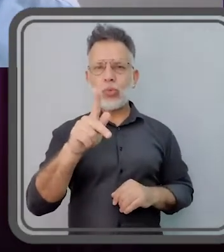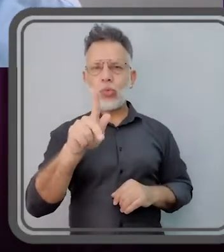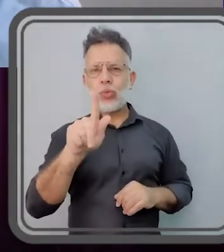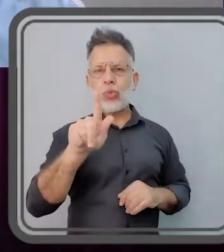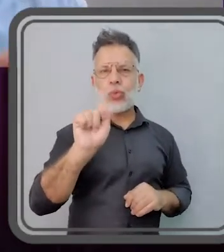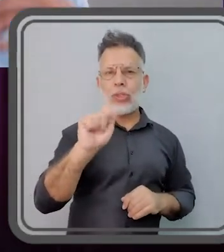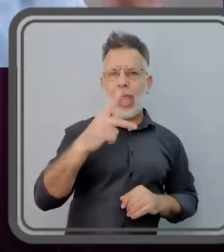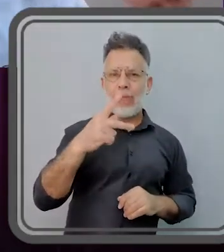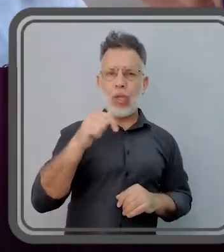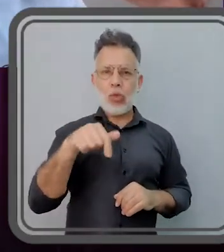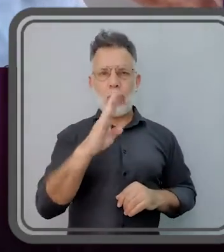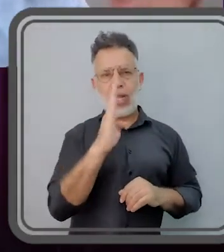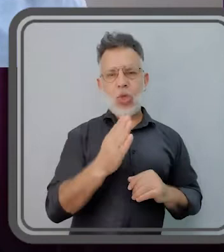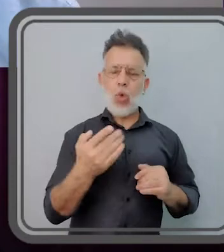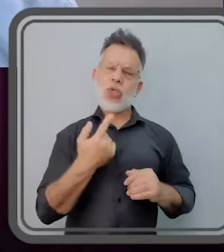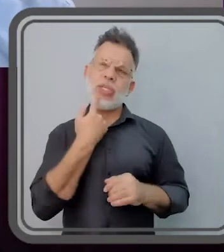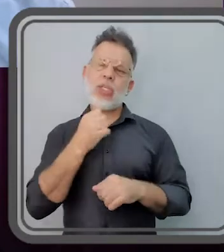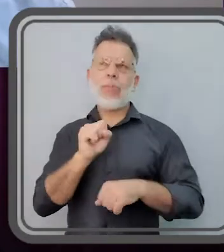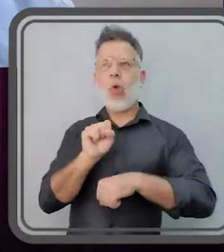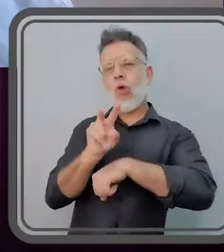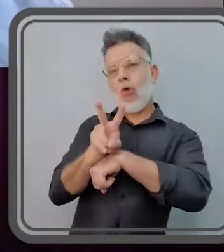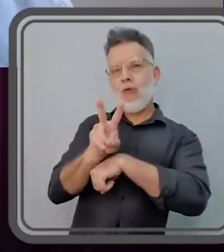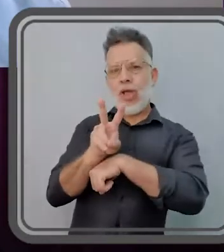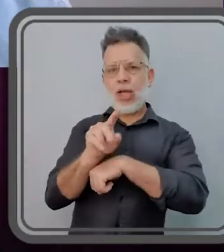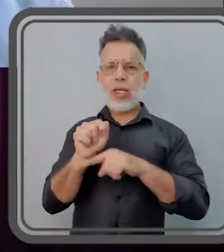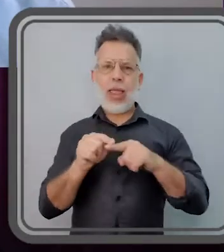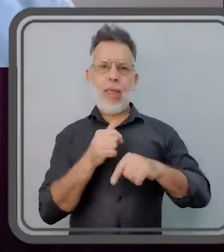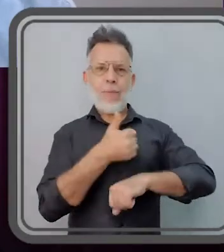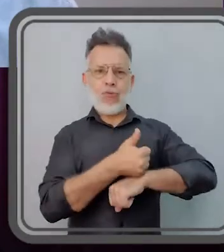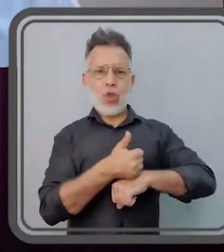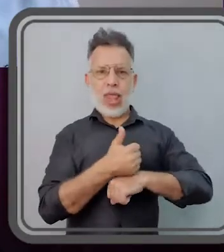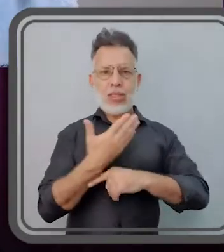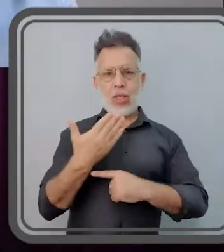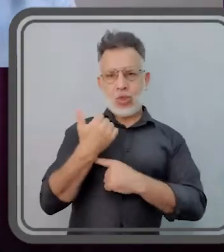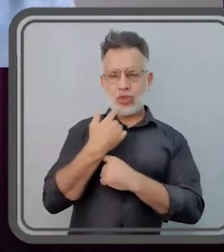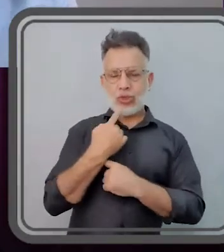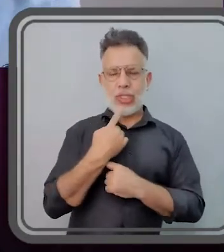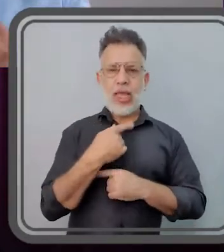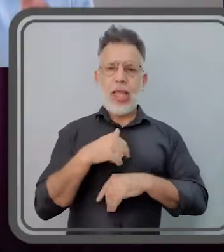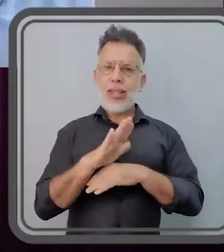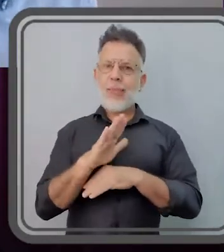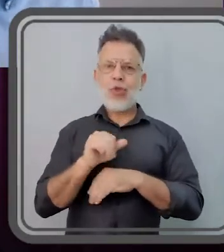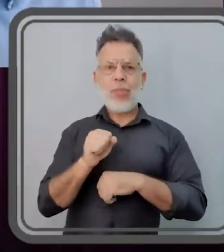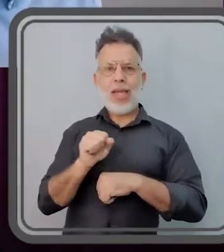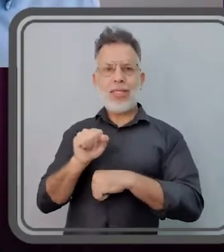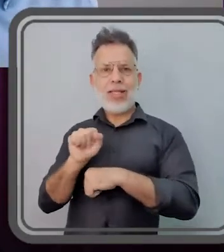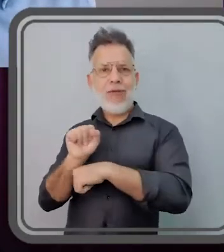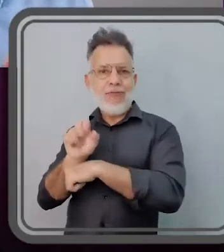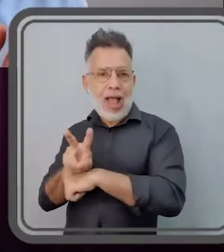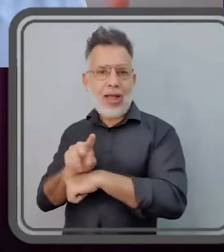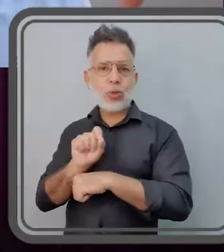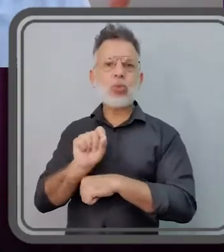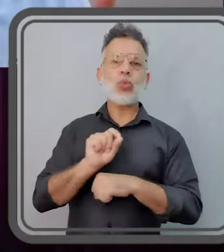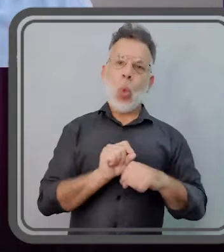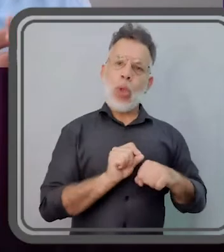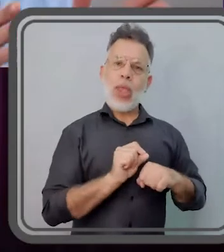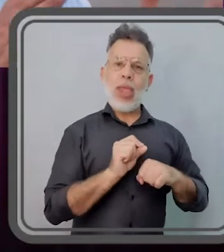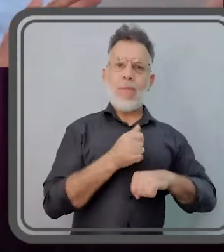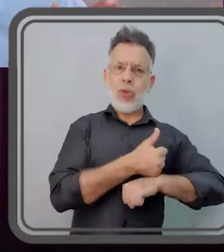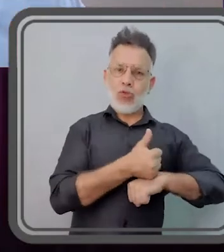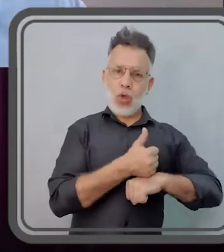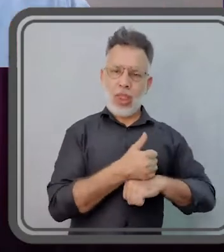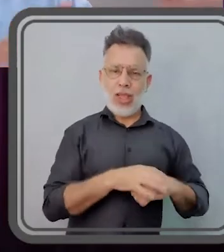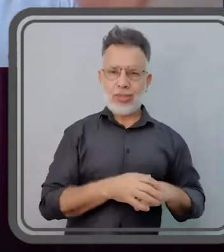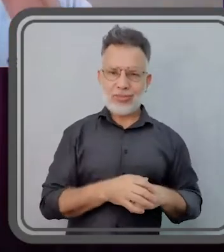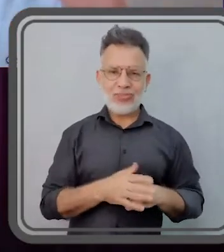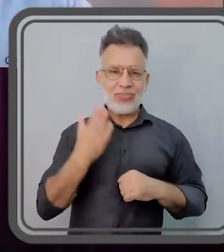Brasil é muito grande quando a gente fala vagas em aberto e profissionais de tecnologia, né? É verdade. Então, tem muito mais vaga do que profissionais. Você já sabia que essa pergunta vem,